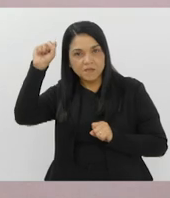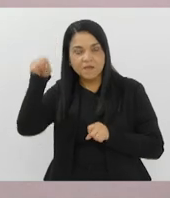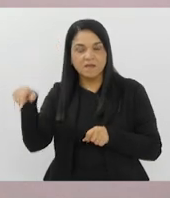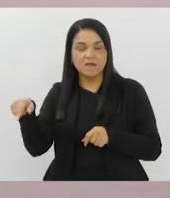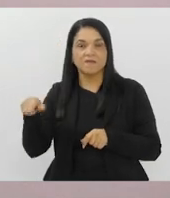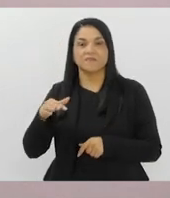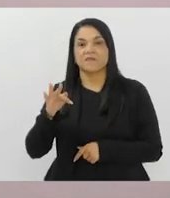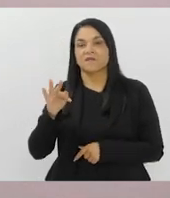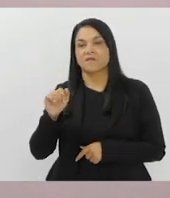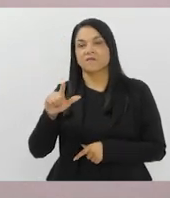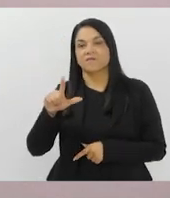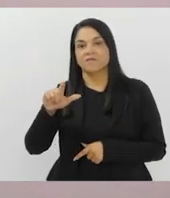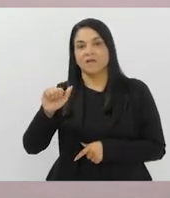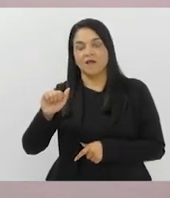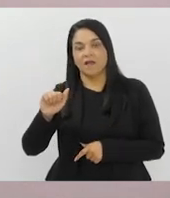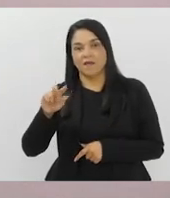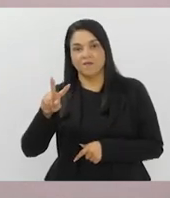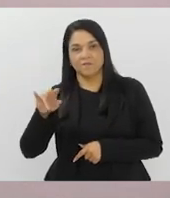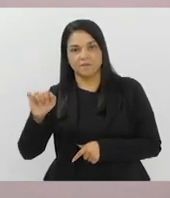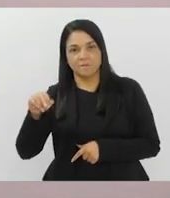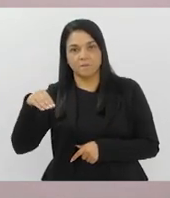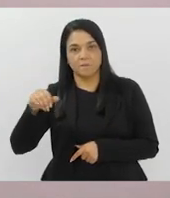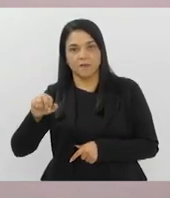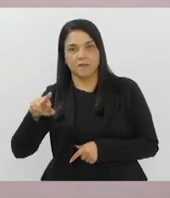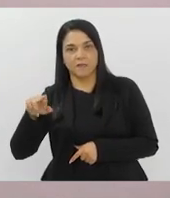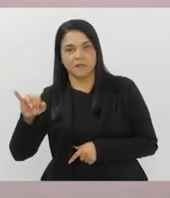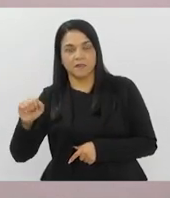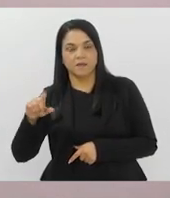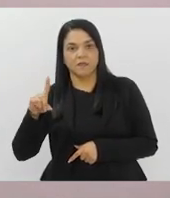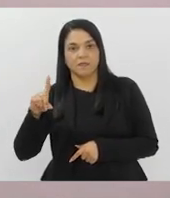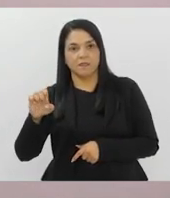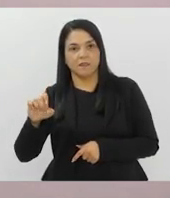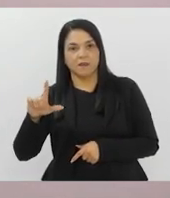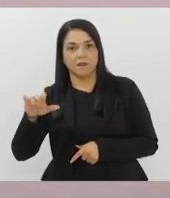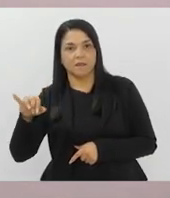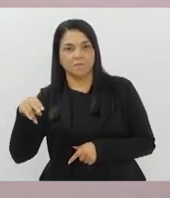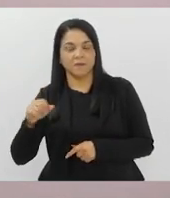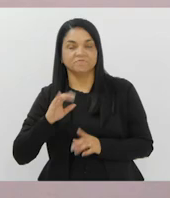essa situação. Então, já não basta ter políticas públicas que